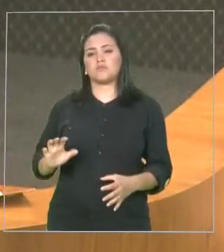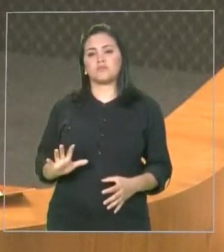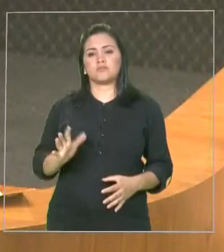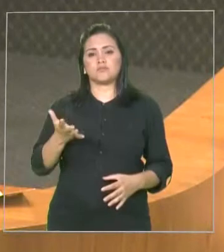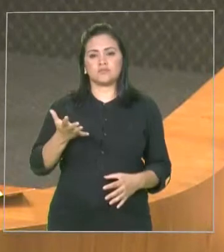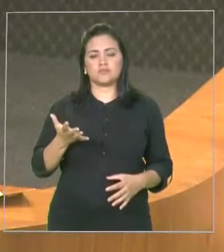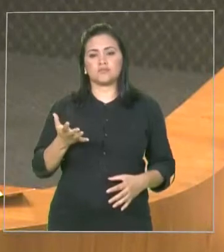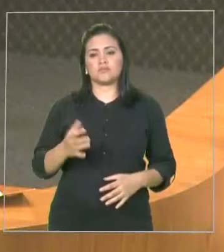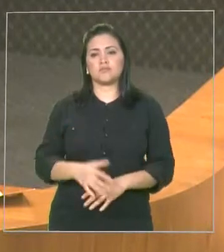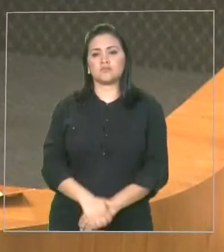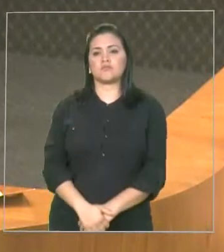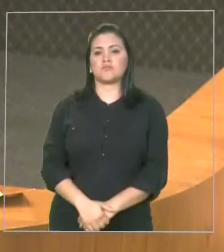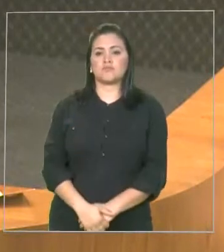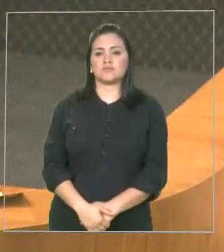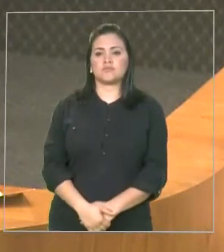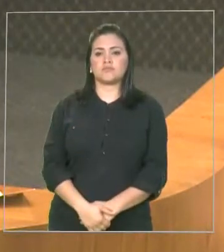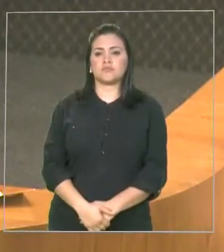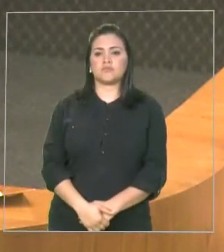no cartório.